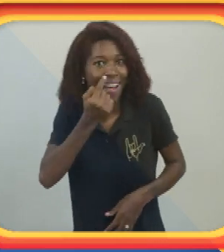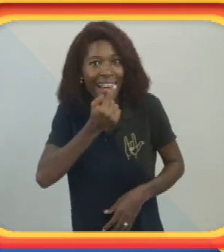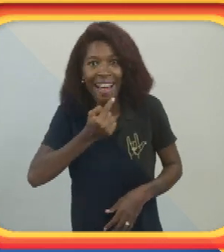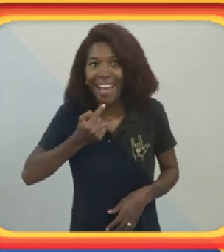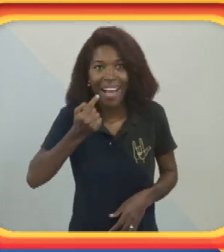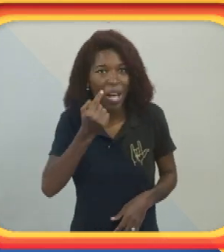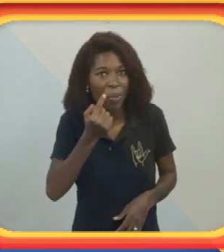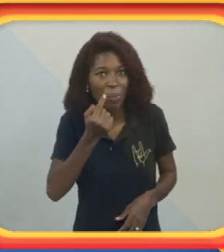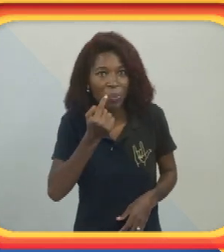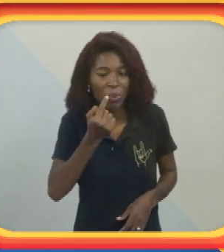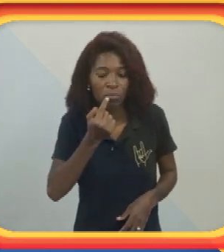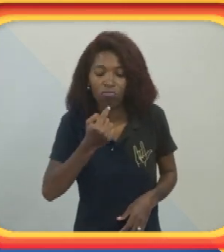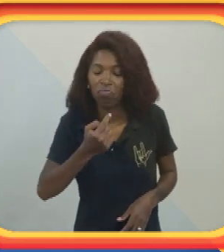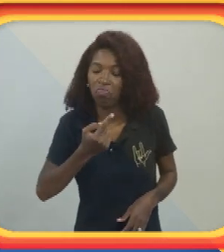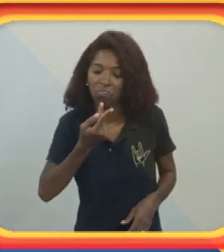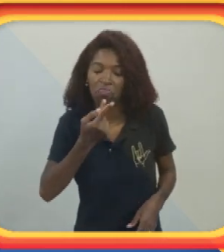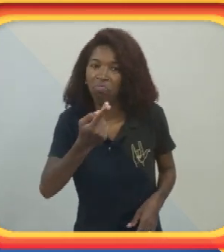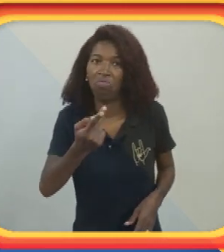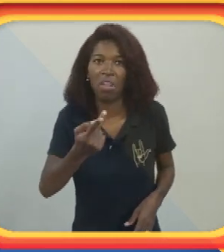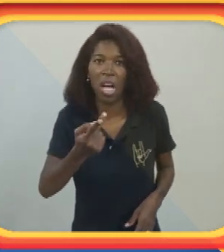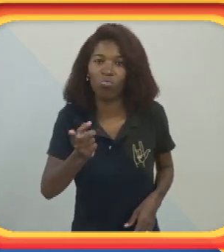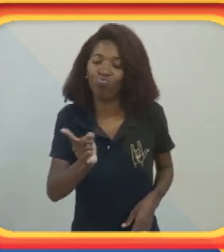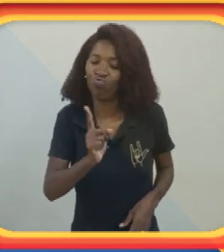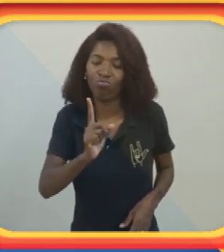Cercava stretta